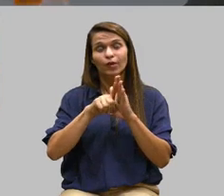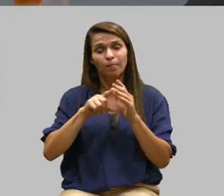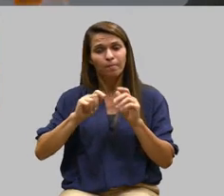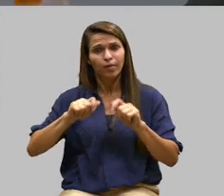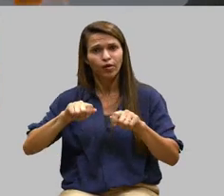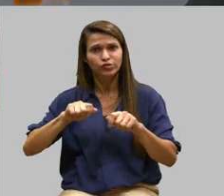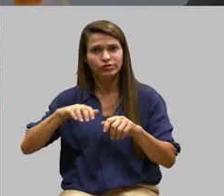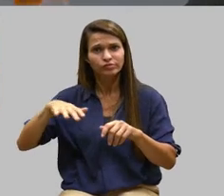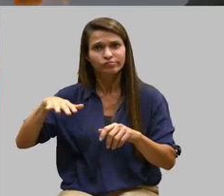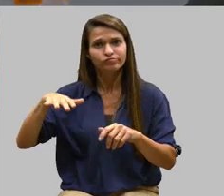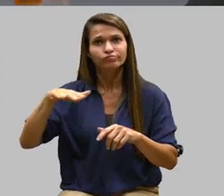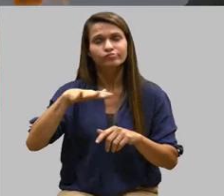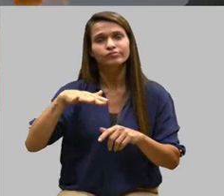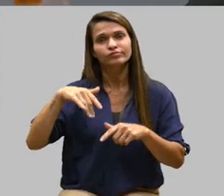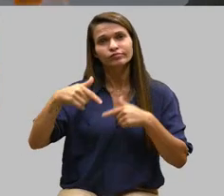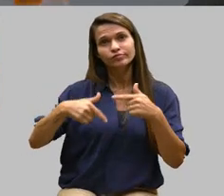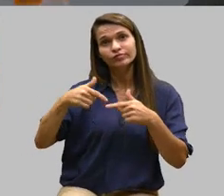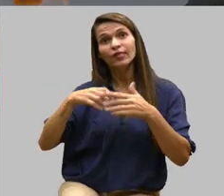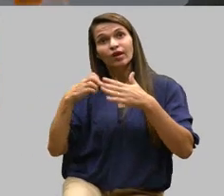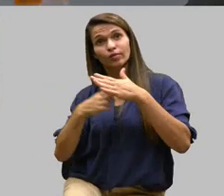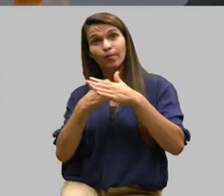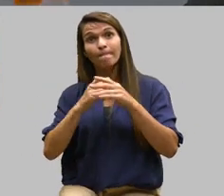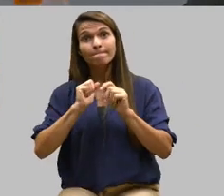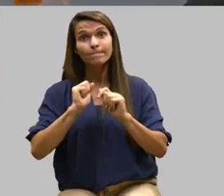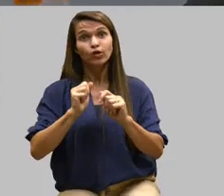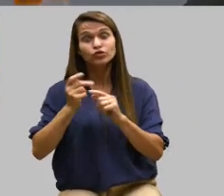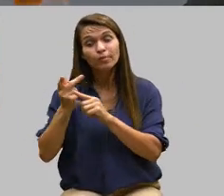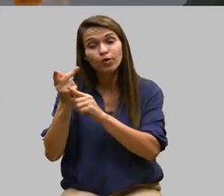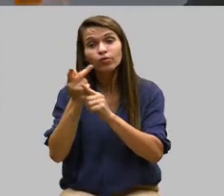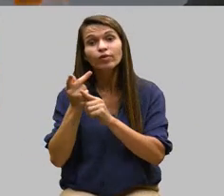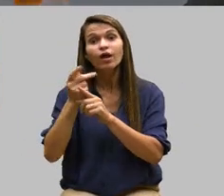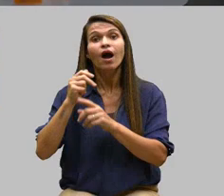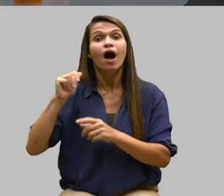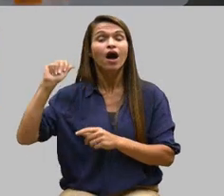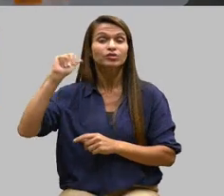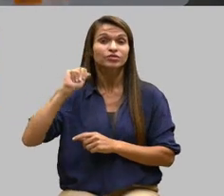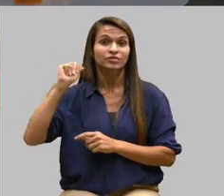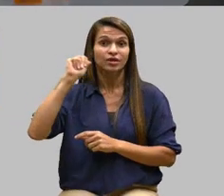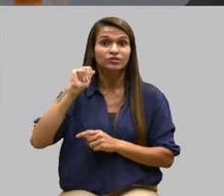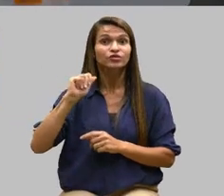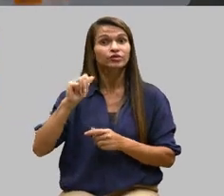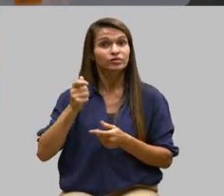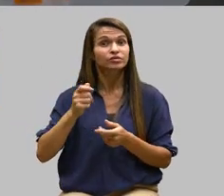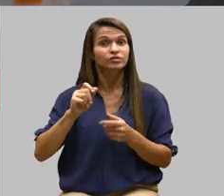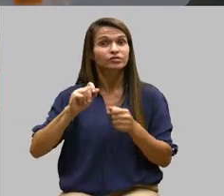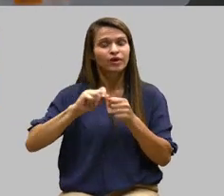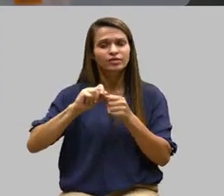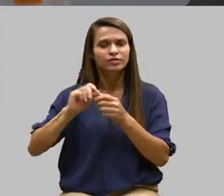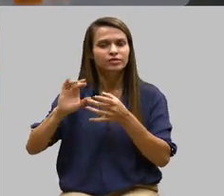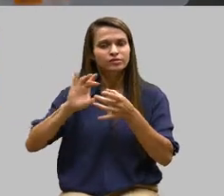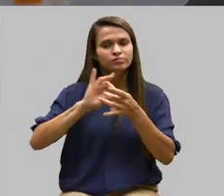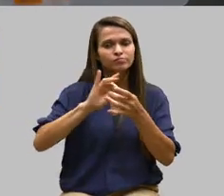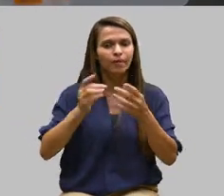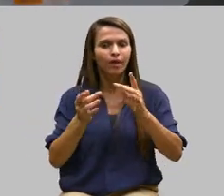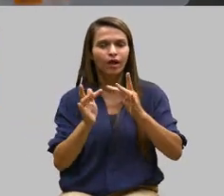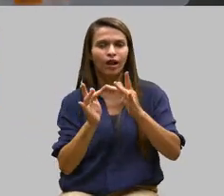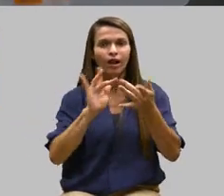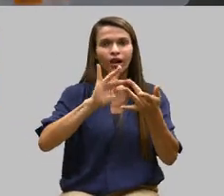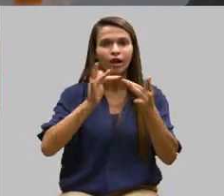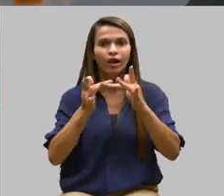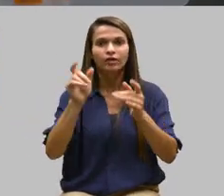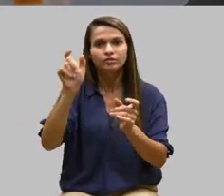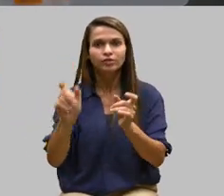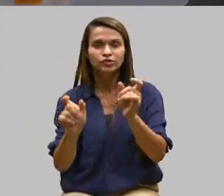em que as empresas podem procurar nas associações que fazem essa ligação entre a empresa e a pessoa com